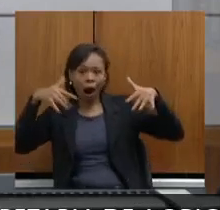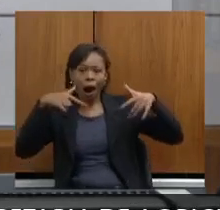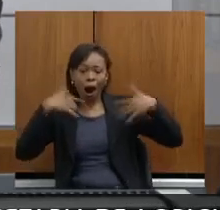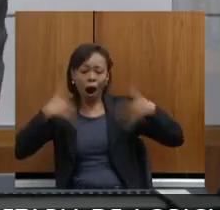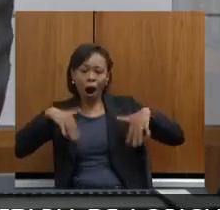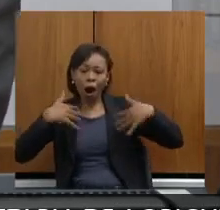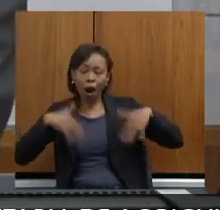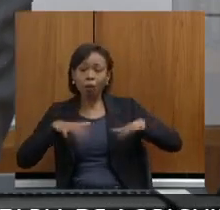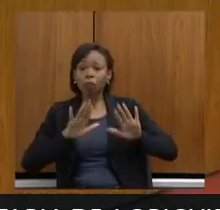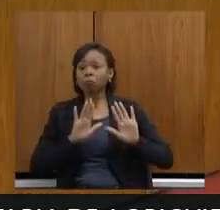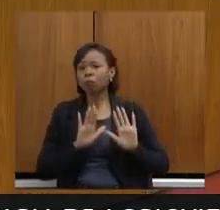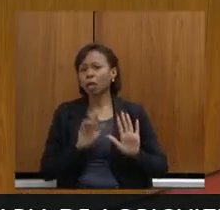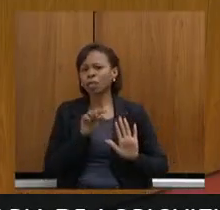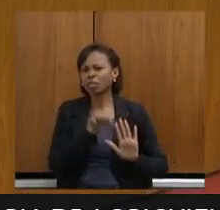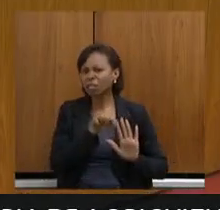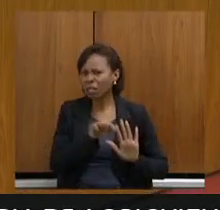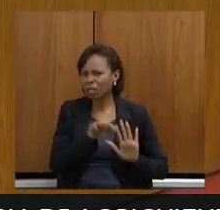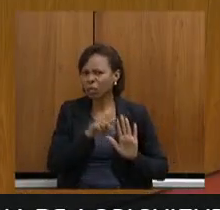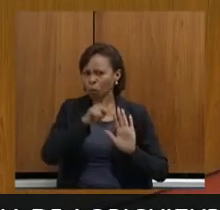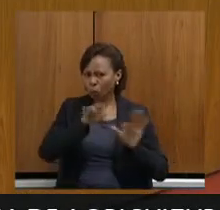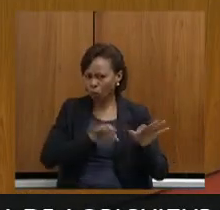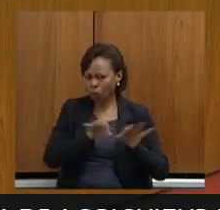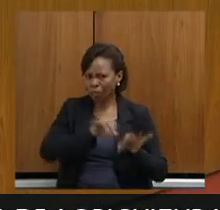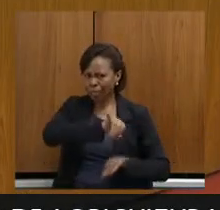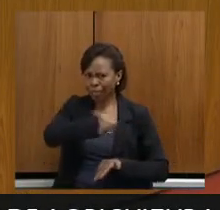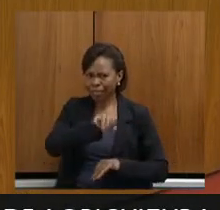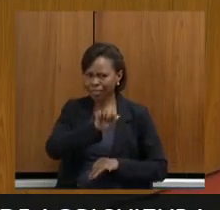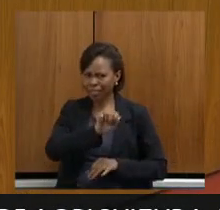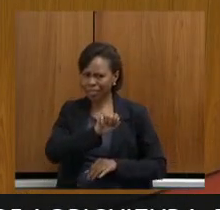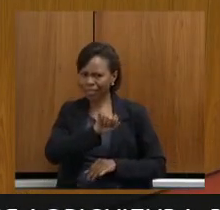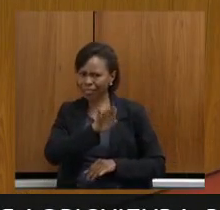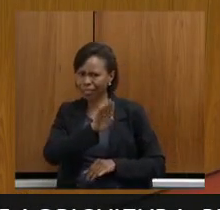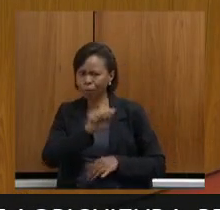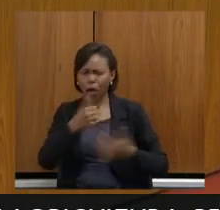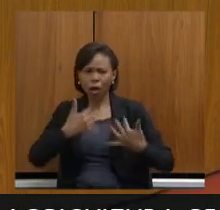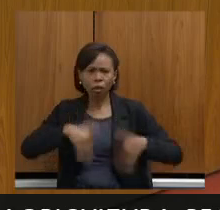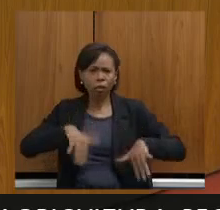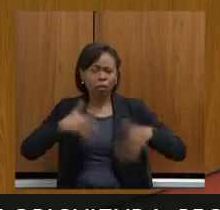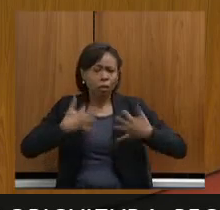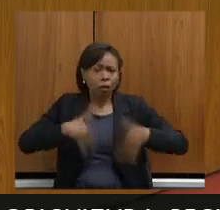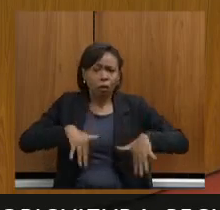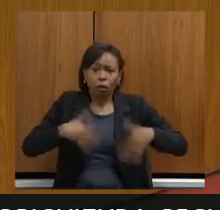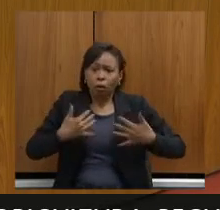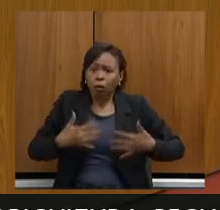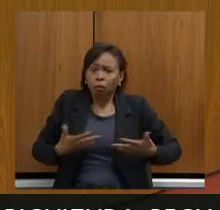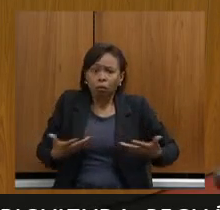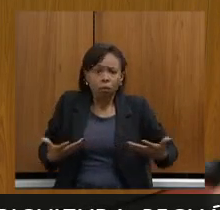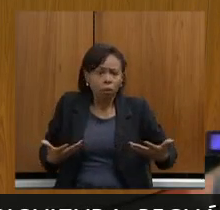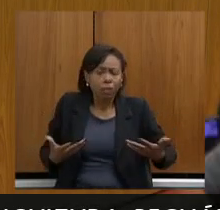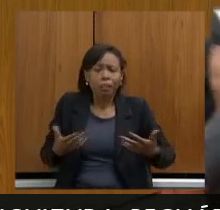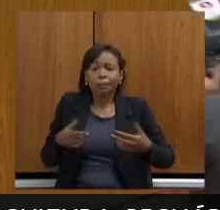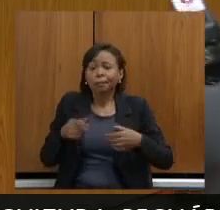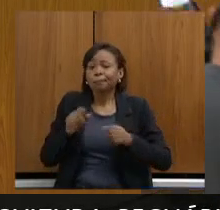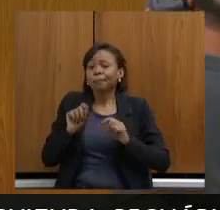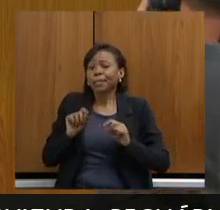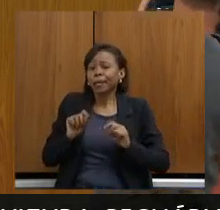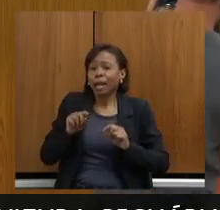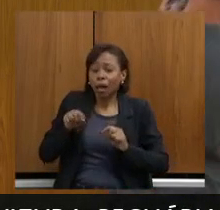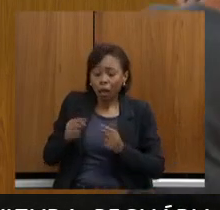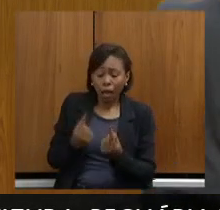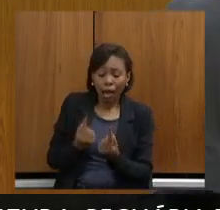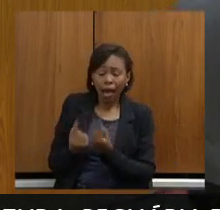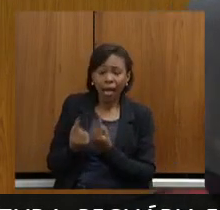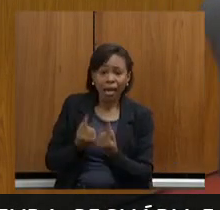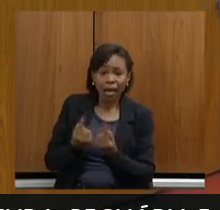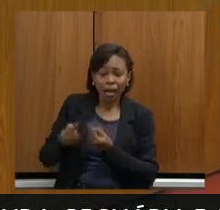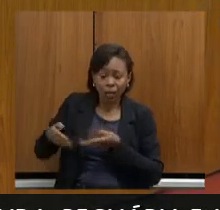verdade você quer dar o projeto Jaíba está agonizando o projeto Jaíba antagonizando a começar pelas estradas a estrada